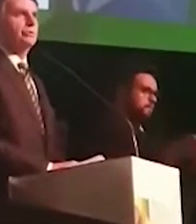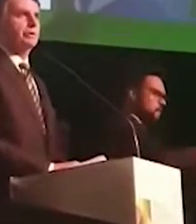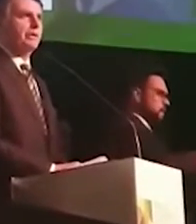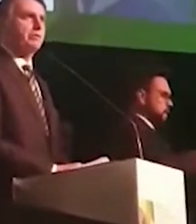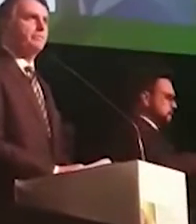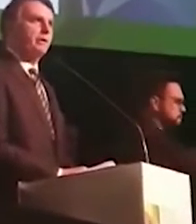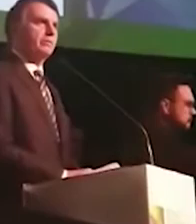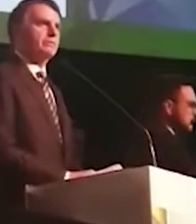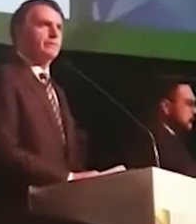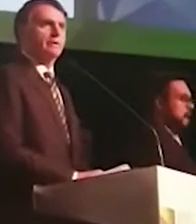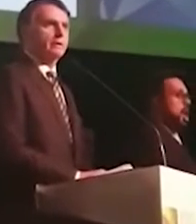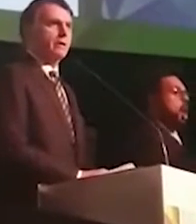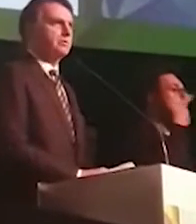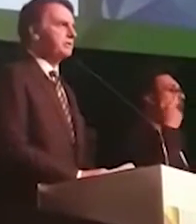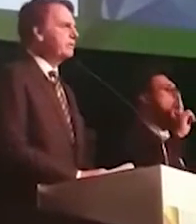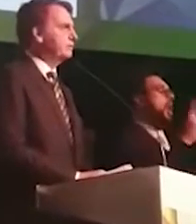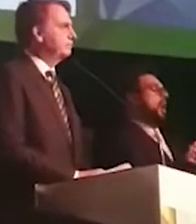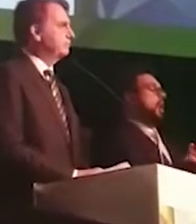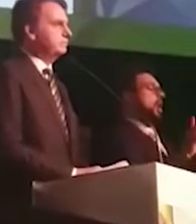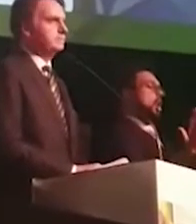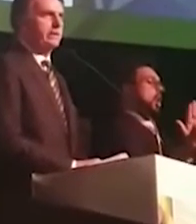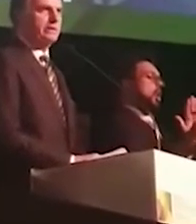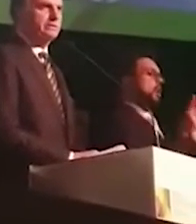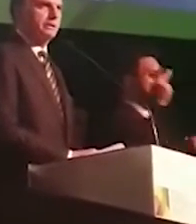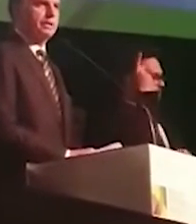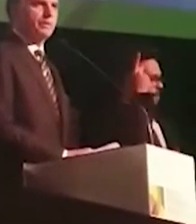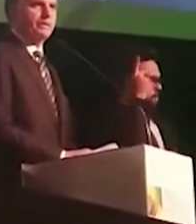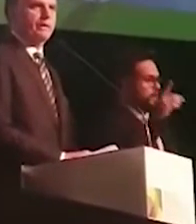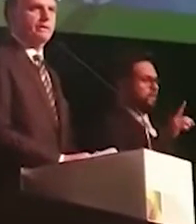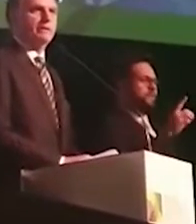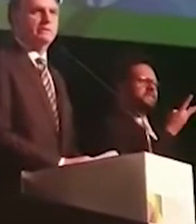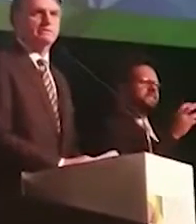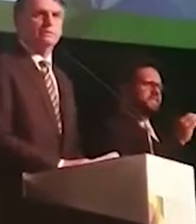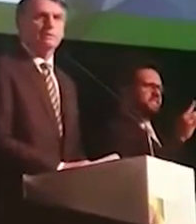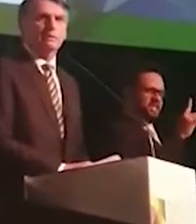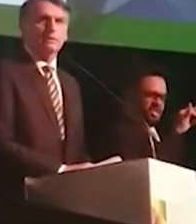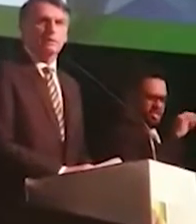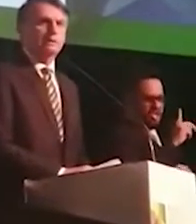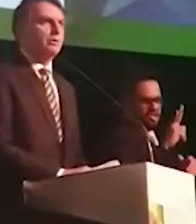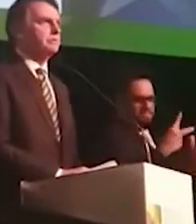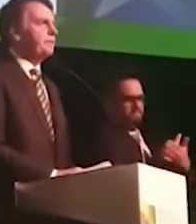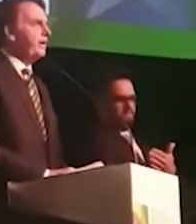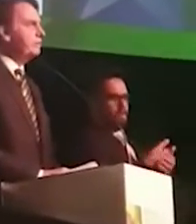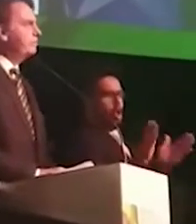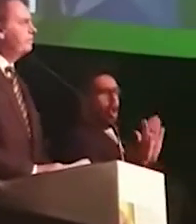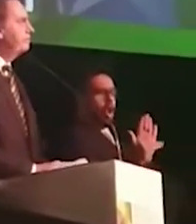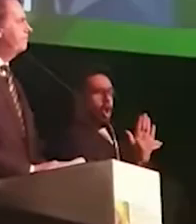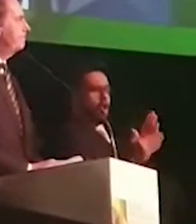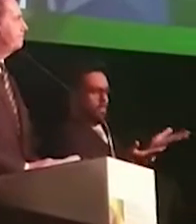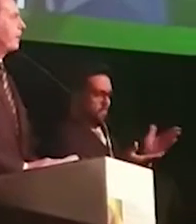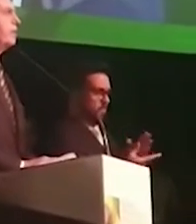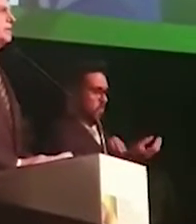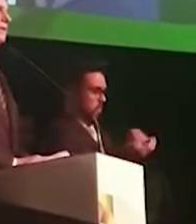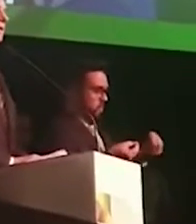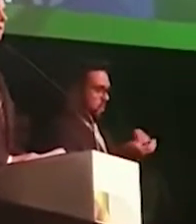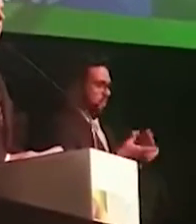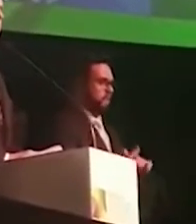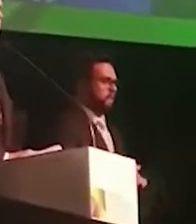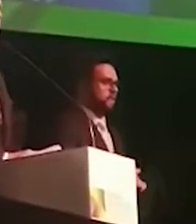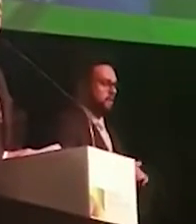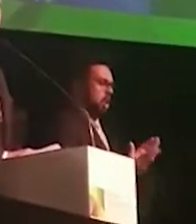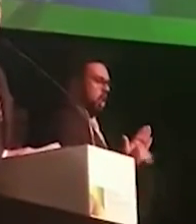roubo de ouro aqui em São Paulo, a questão de 30 dias aproximadamente. De onde veio? Para onde